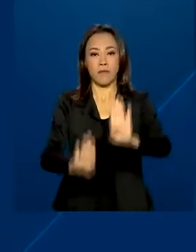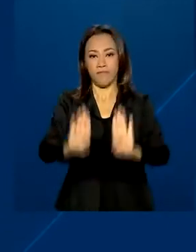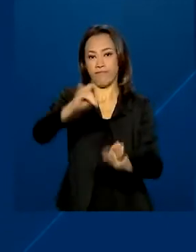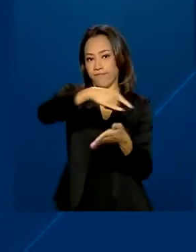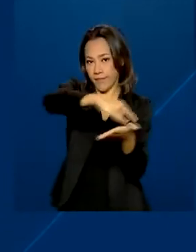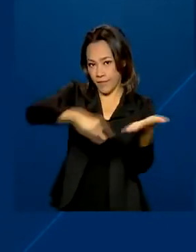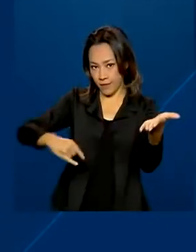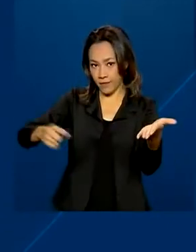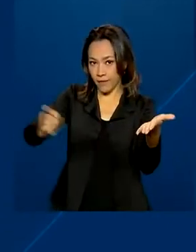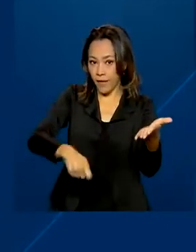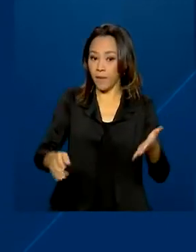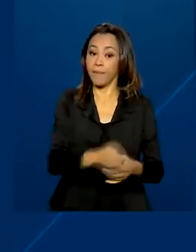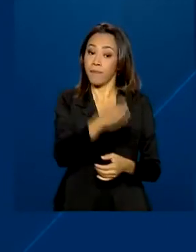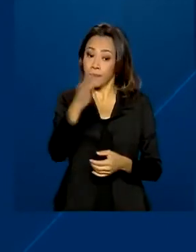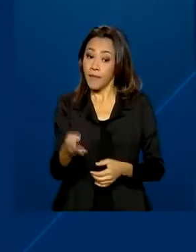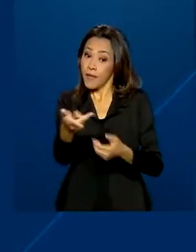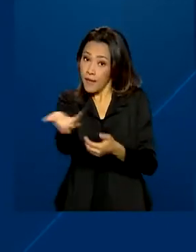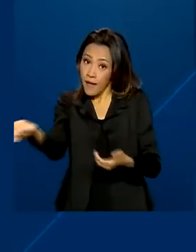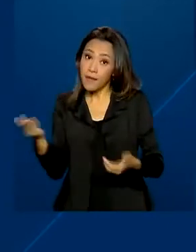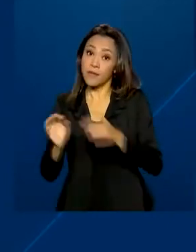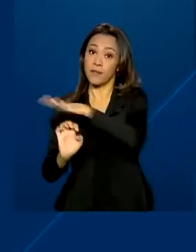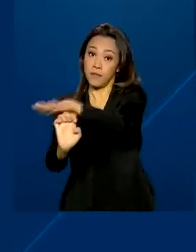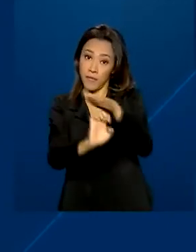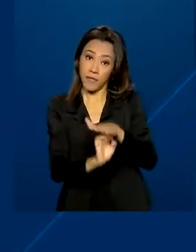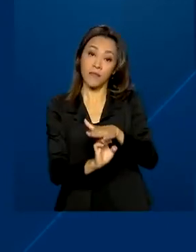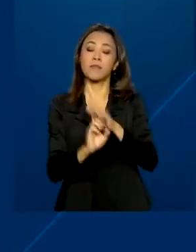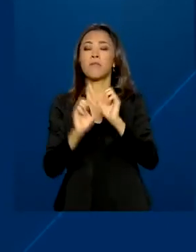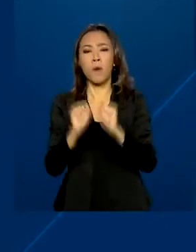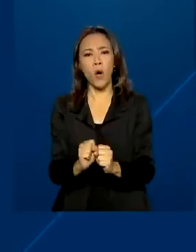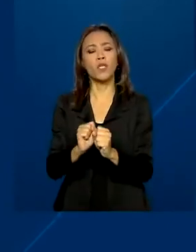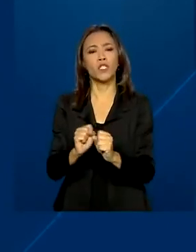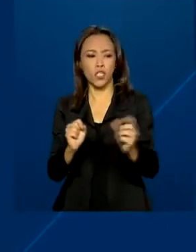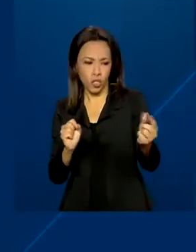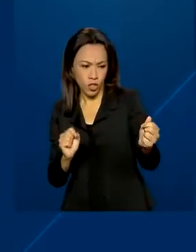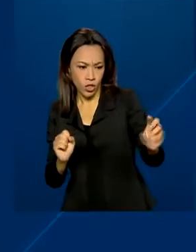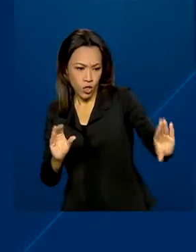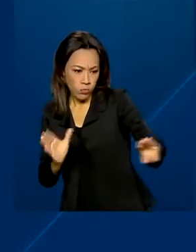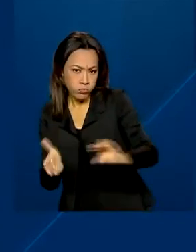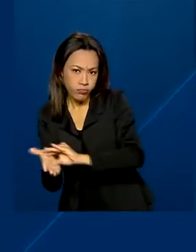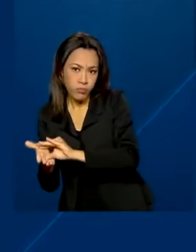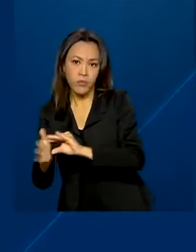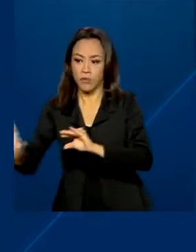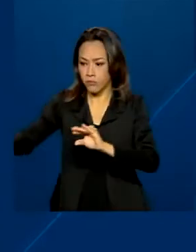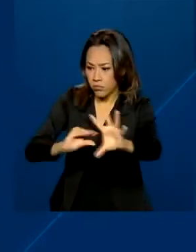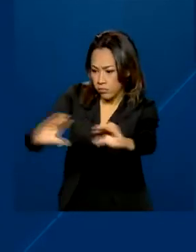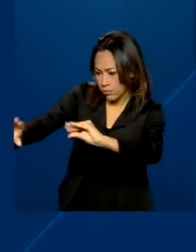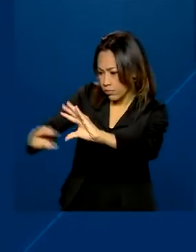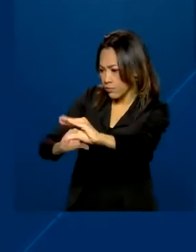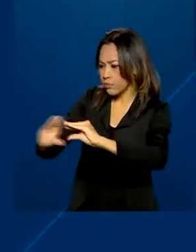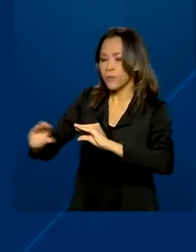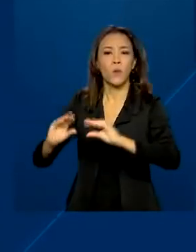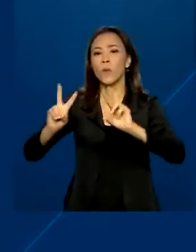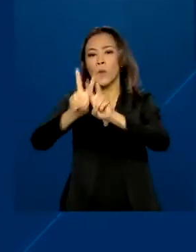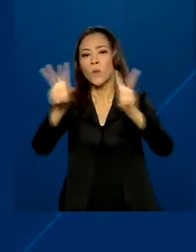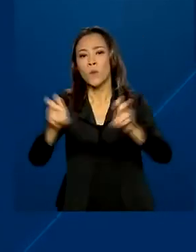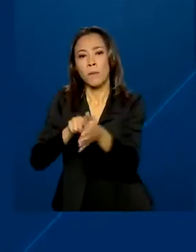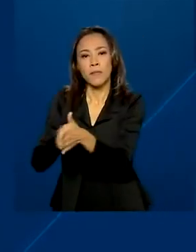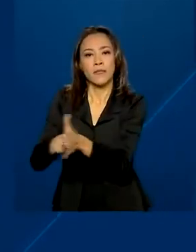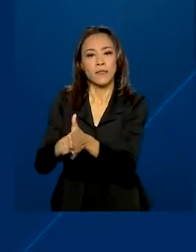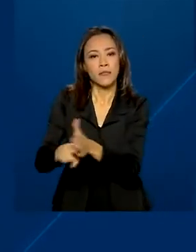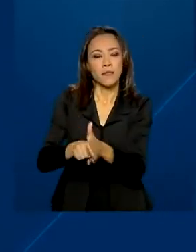essas empresas inovadoras podem receber recursos de outras que têm obrigações de investimento em pesquisa